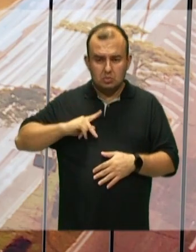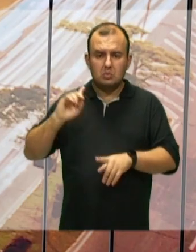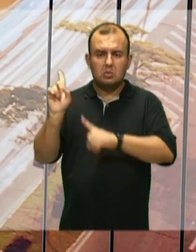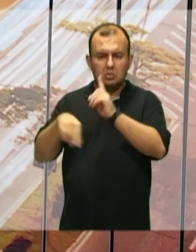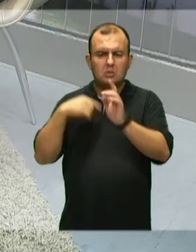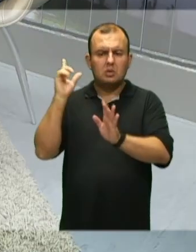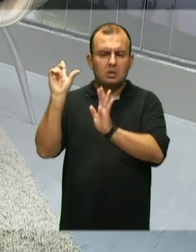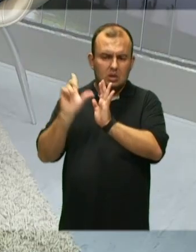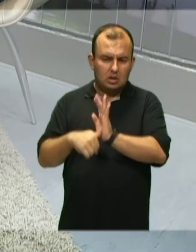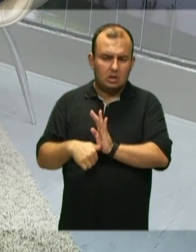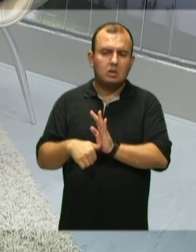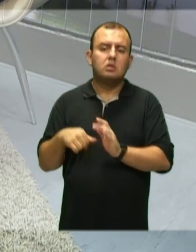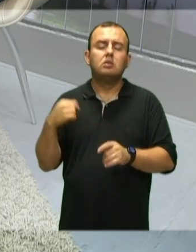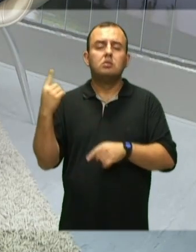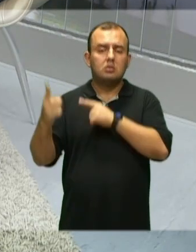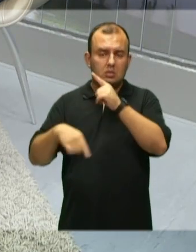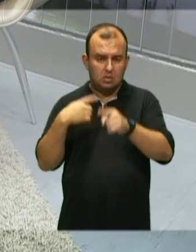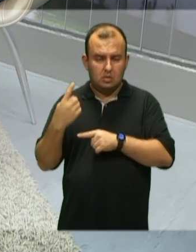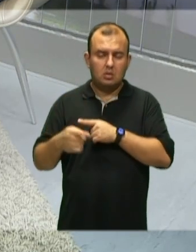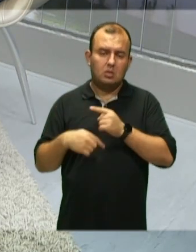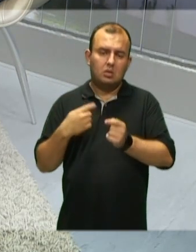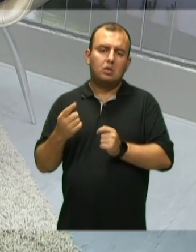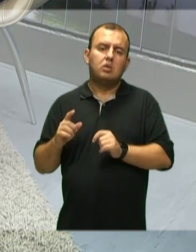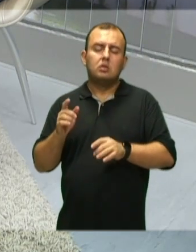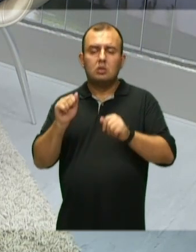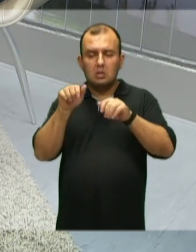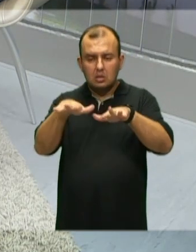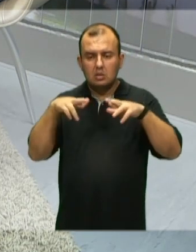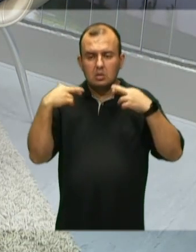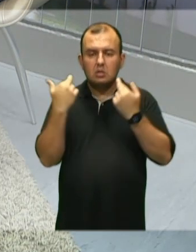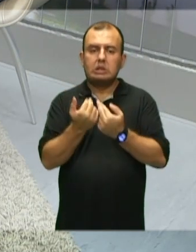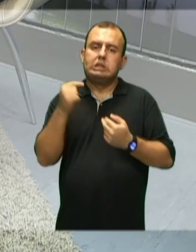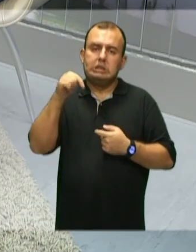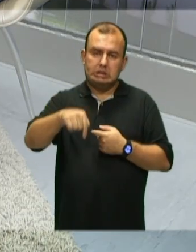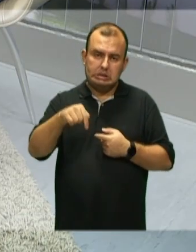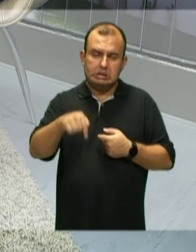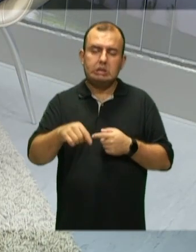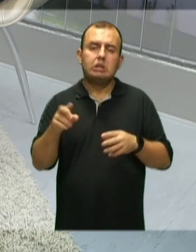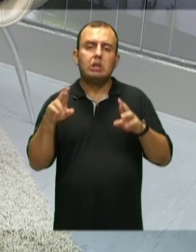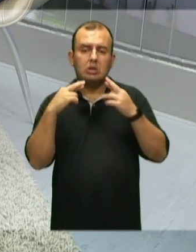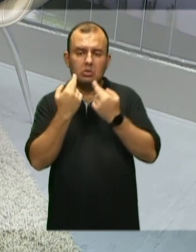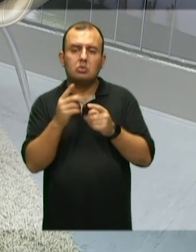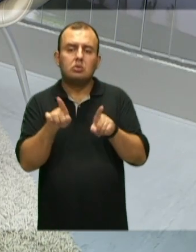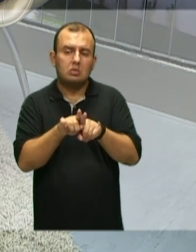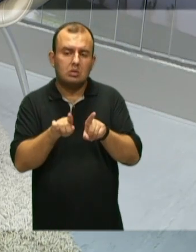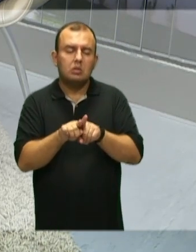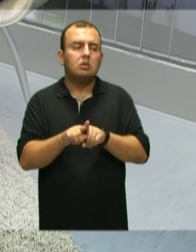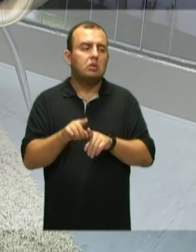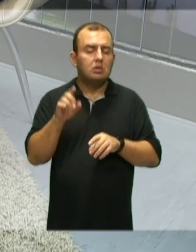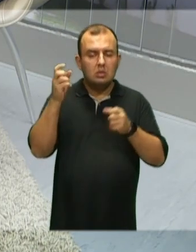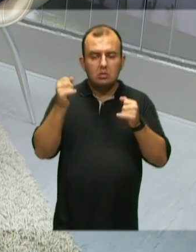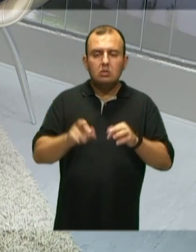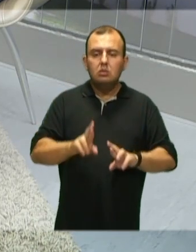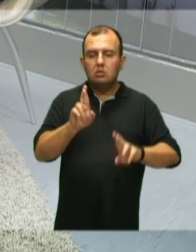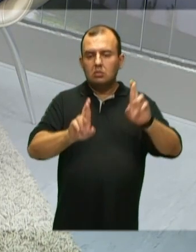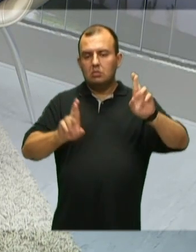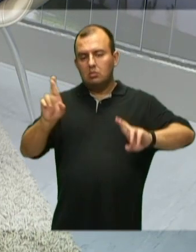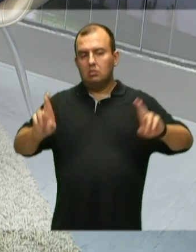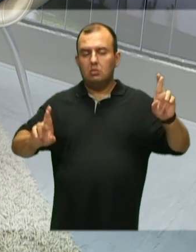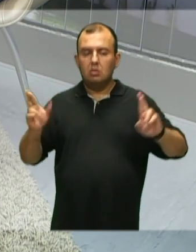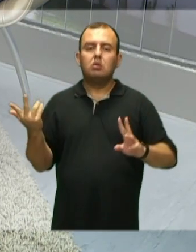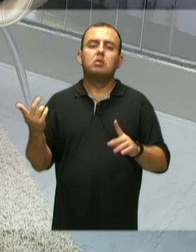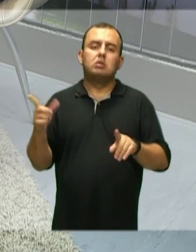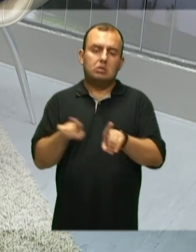atrasado a realização das audiências locais né das reuniões locais que elegeram Delegados e definiram as